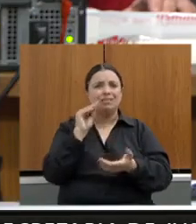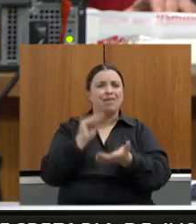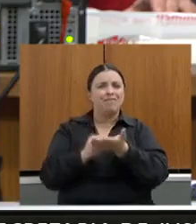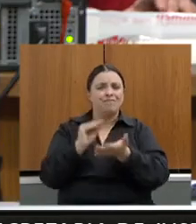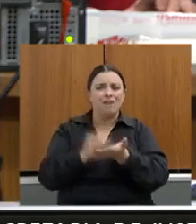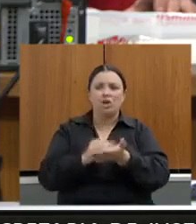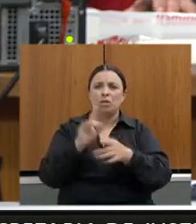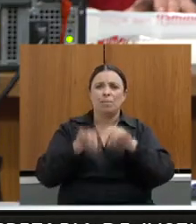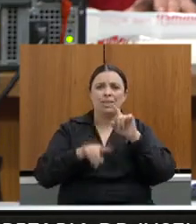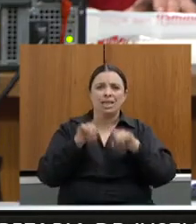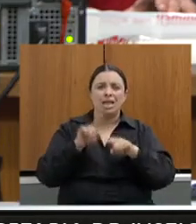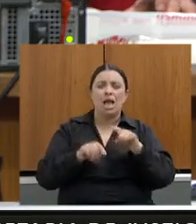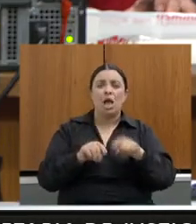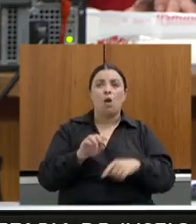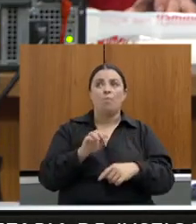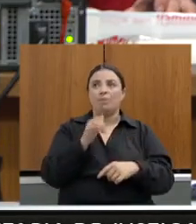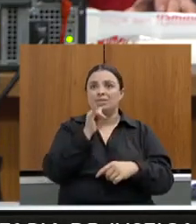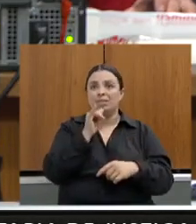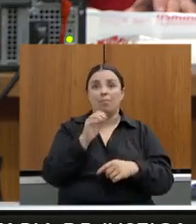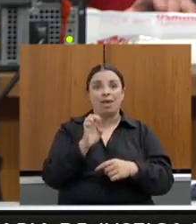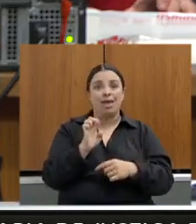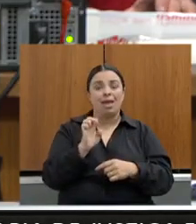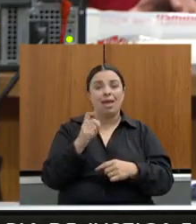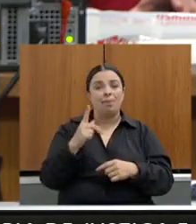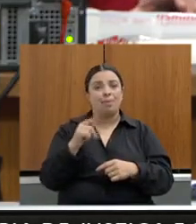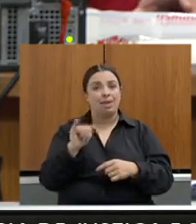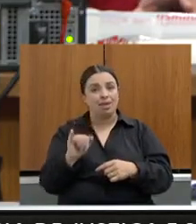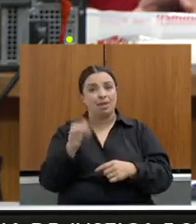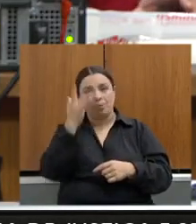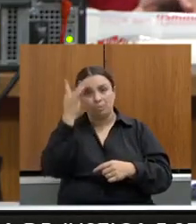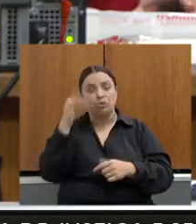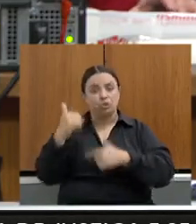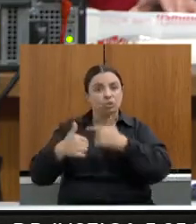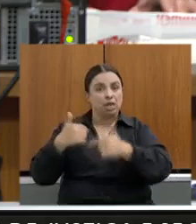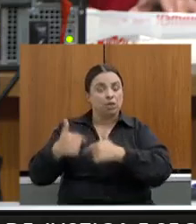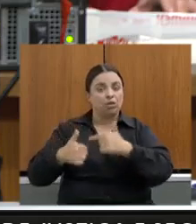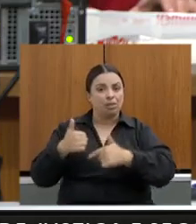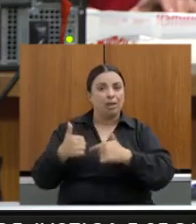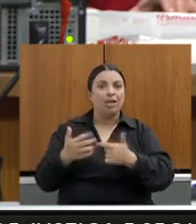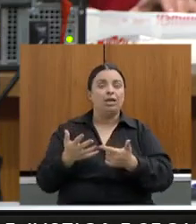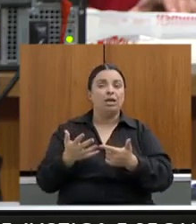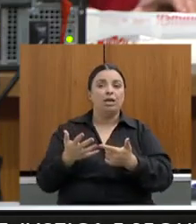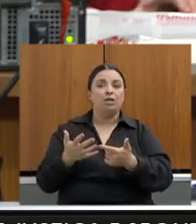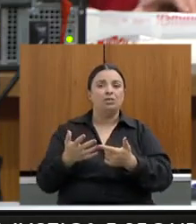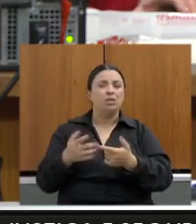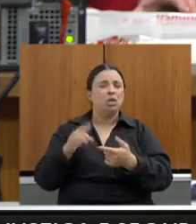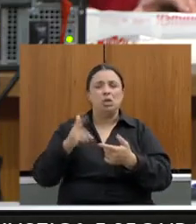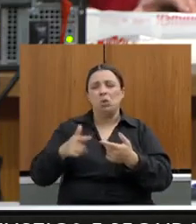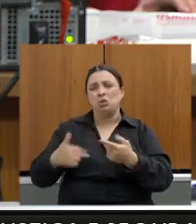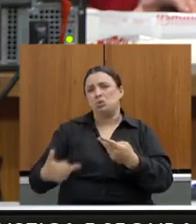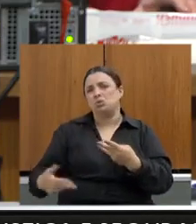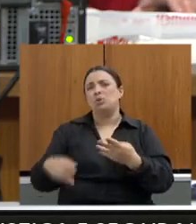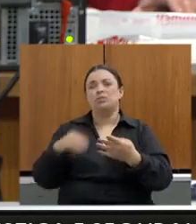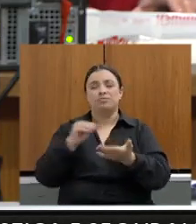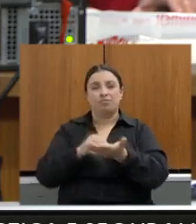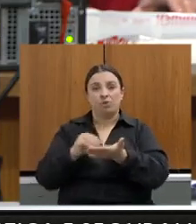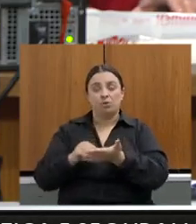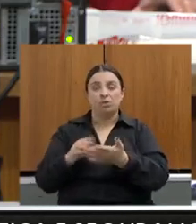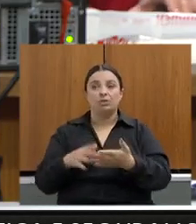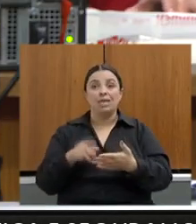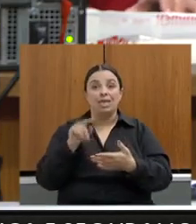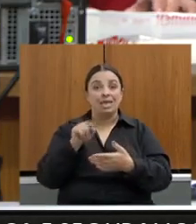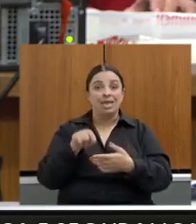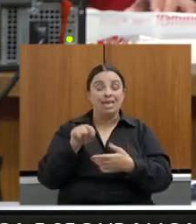equipamentos de Epi né para o pessoal que tá trabalhando lá e e mais algumas coisas e essas vagas são